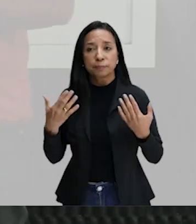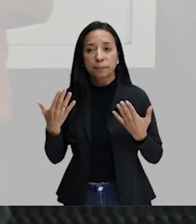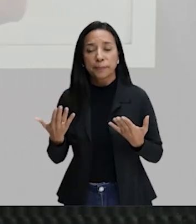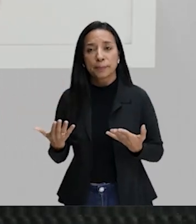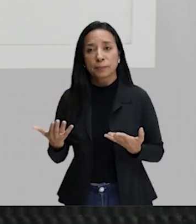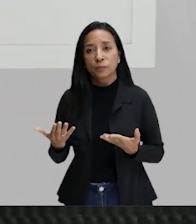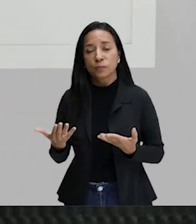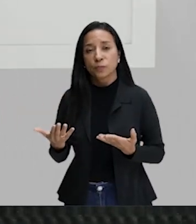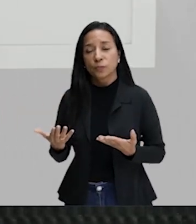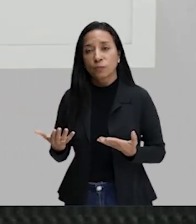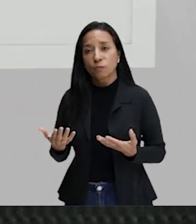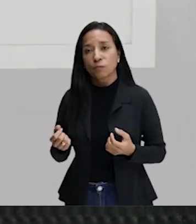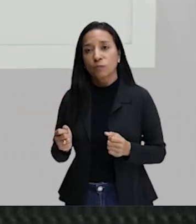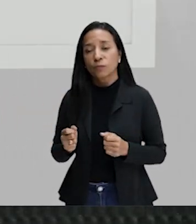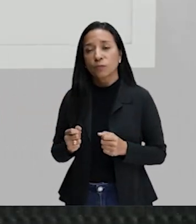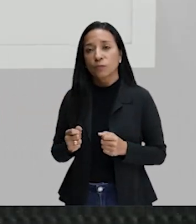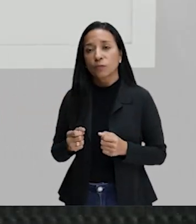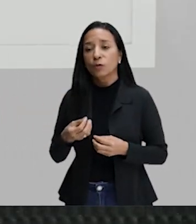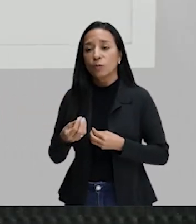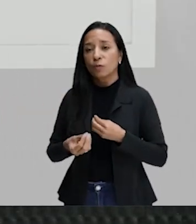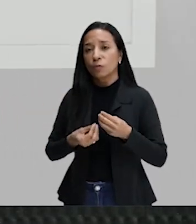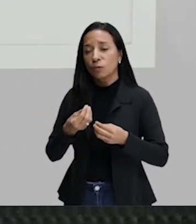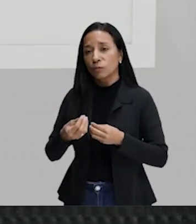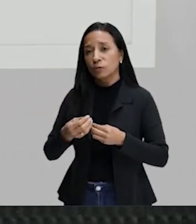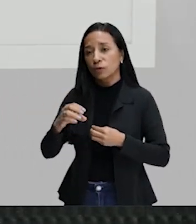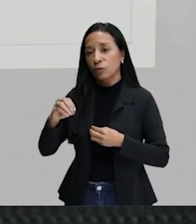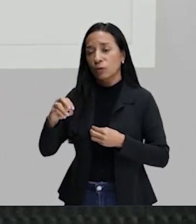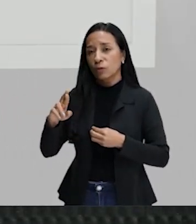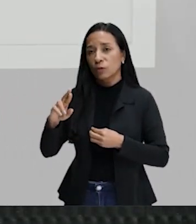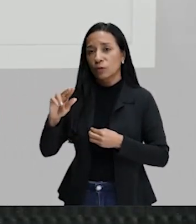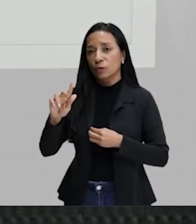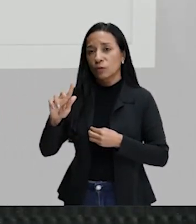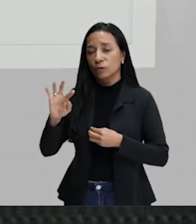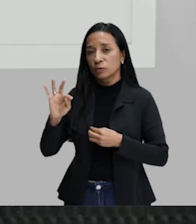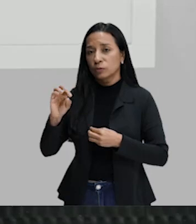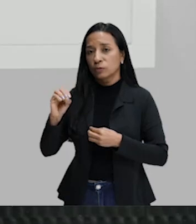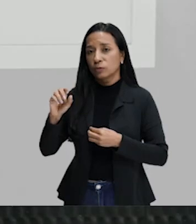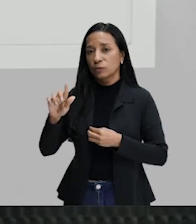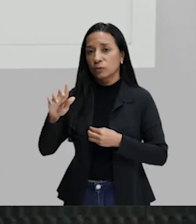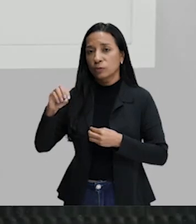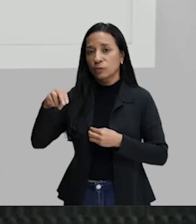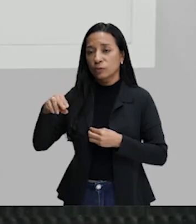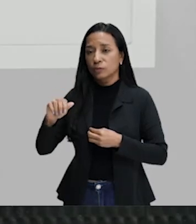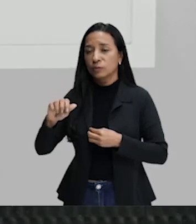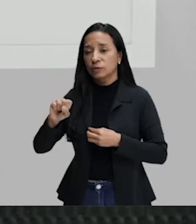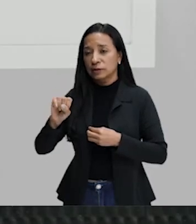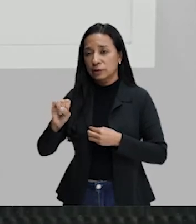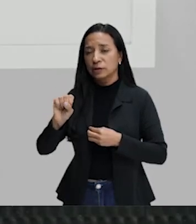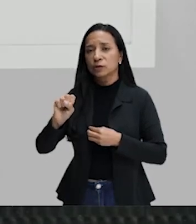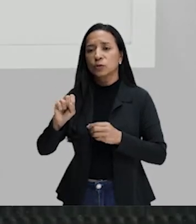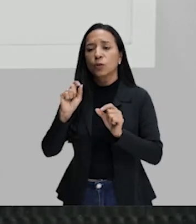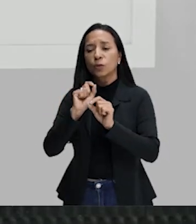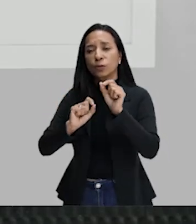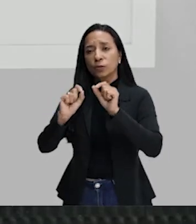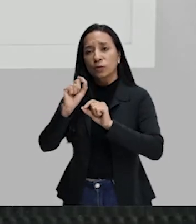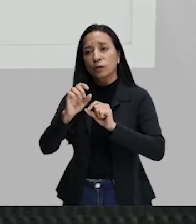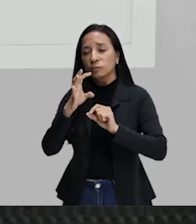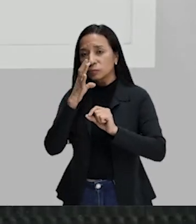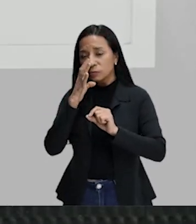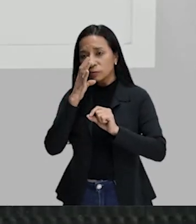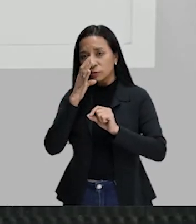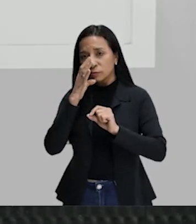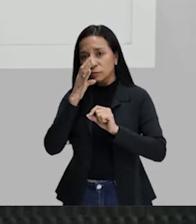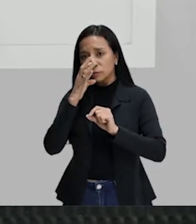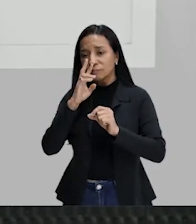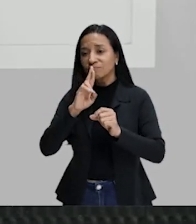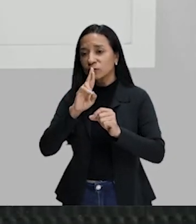Então, como eles são ortogonais, o que nós vamos observar é que o resultado